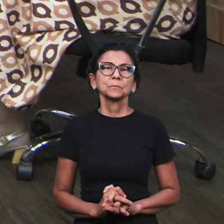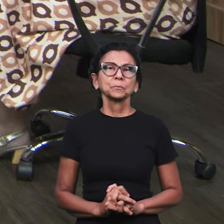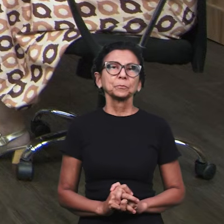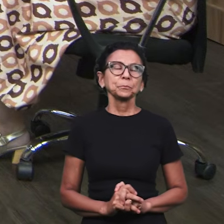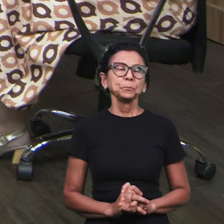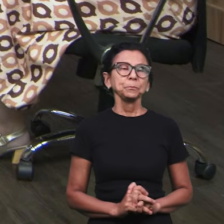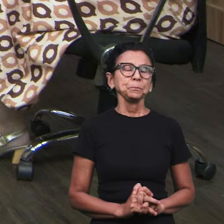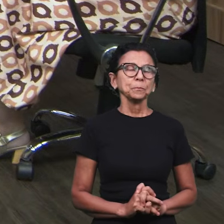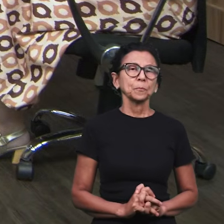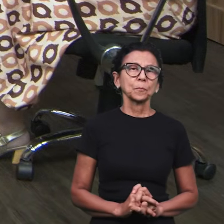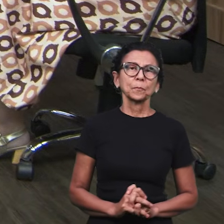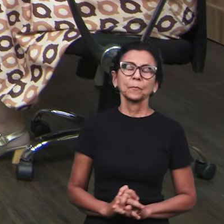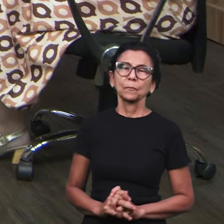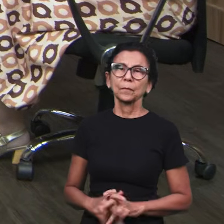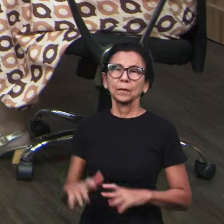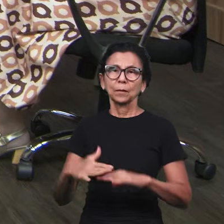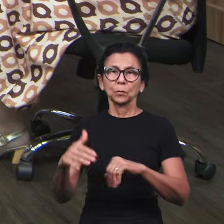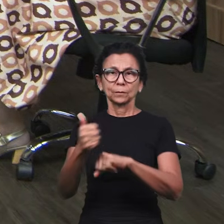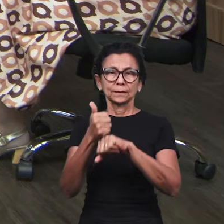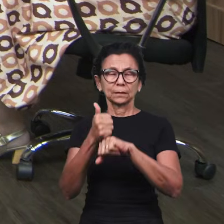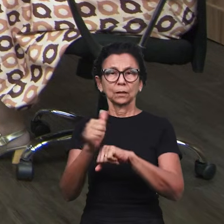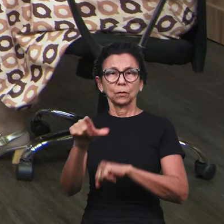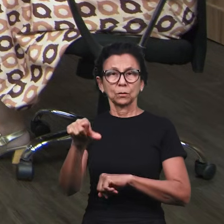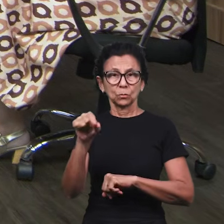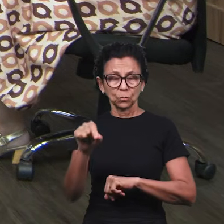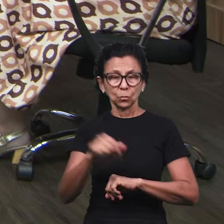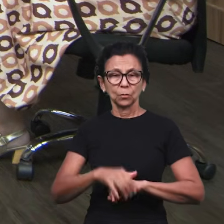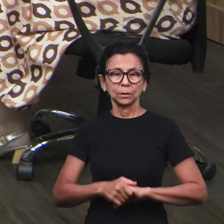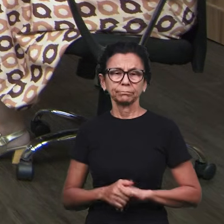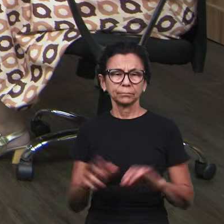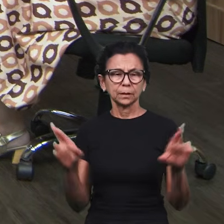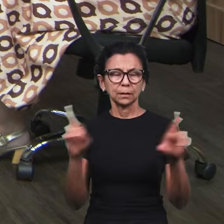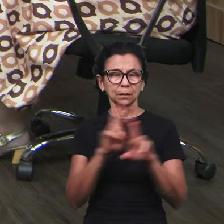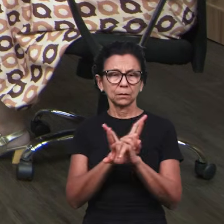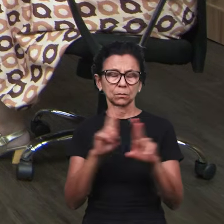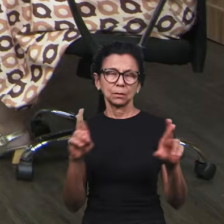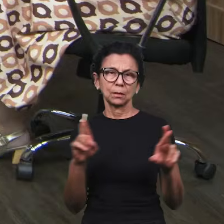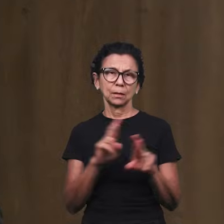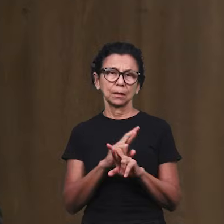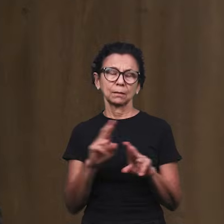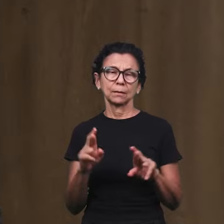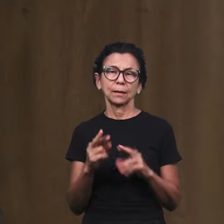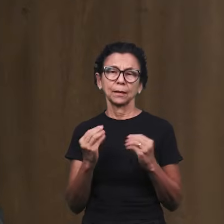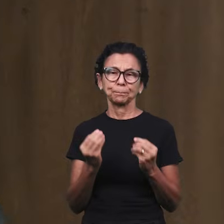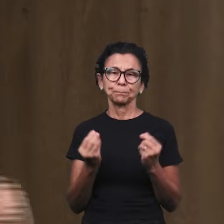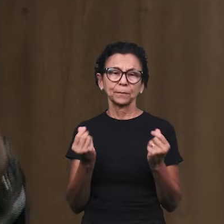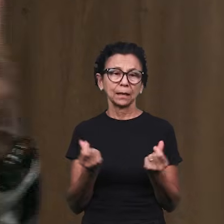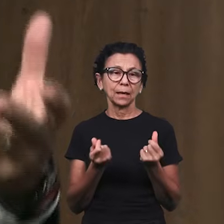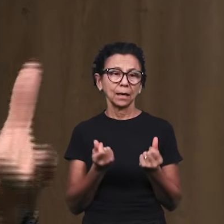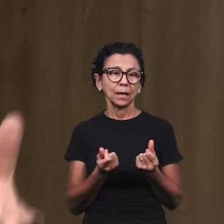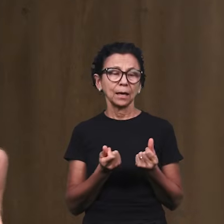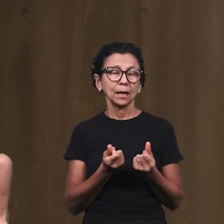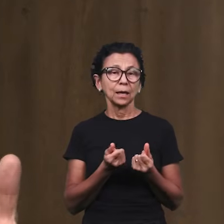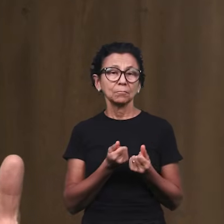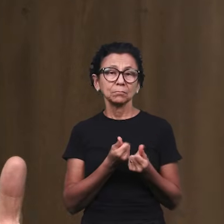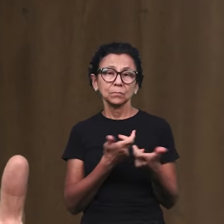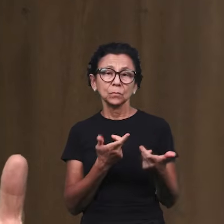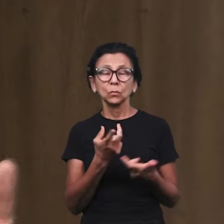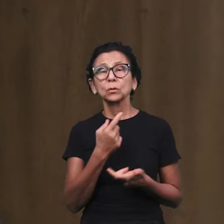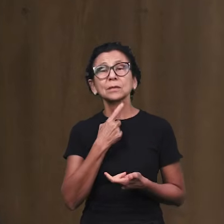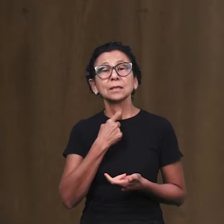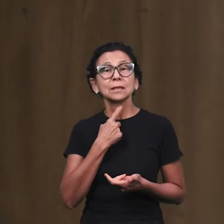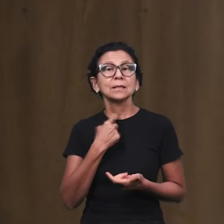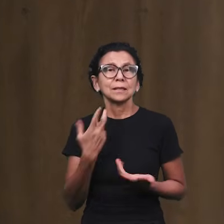A escolha da profissão, ela está muito ligada àquilo que a gente deseja fazer na